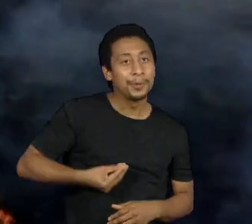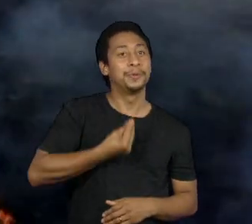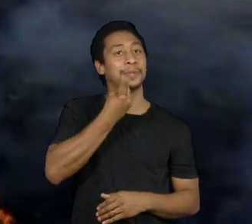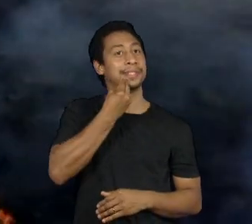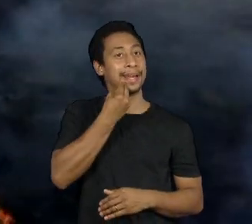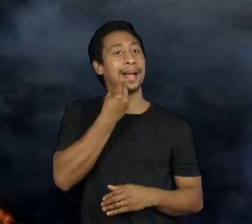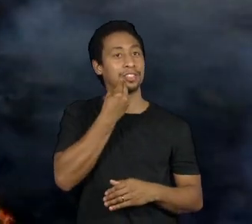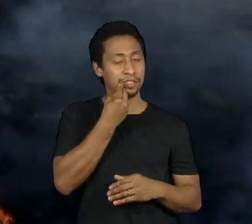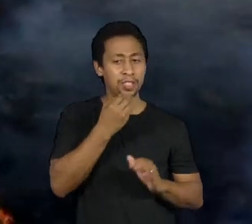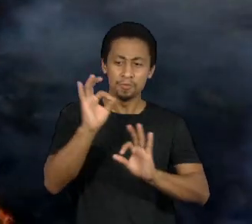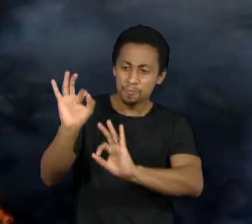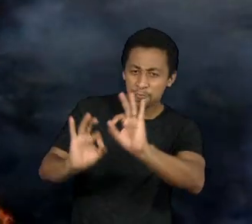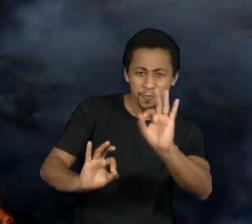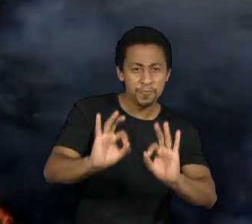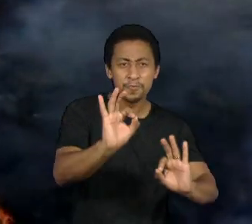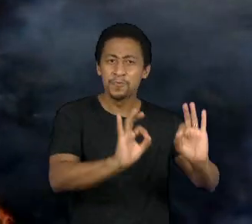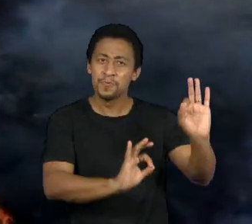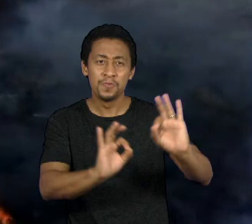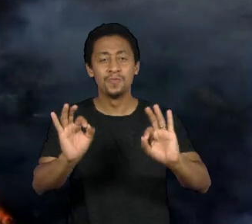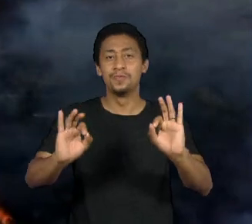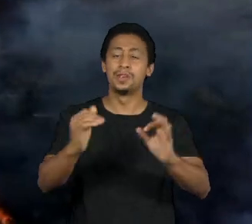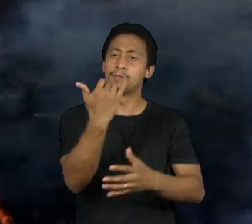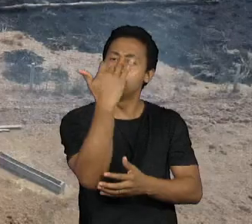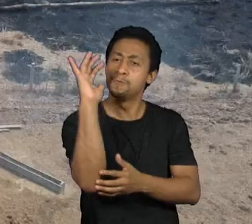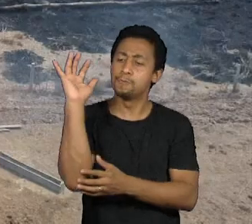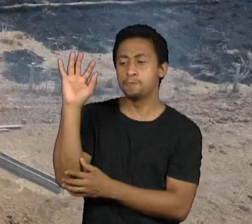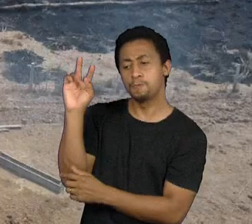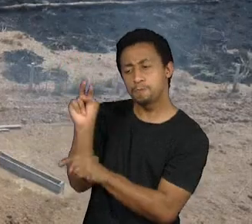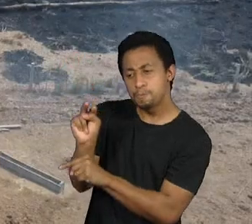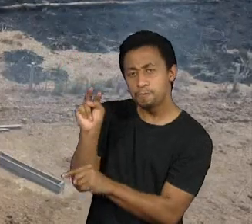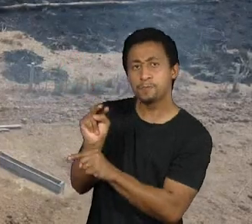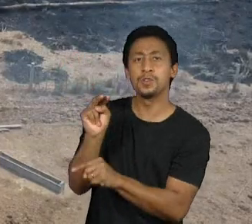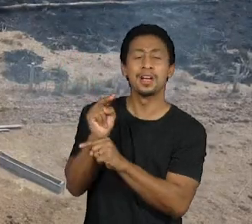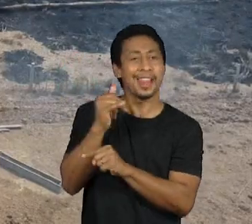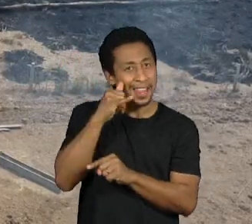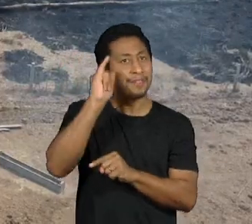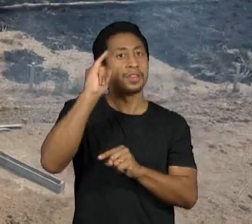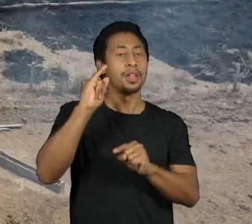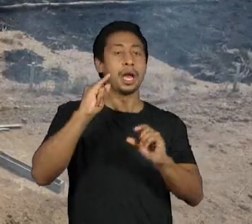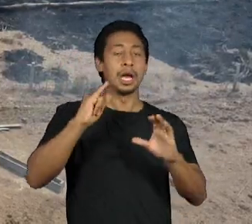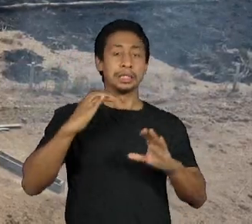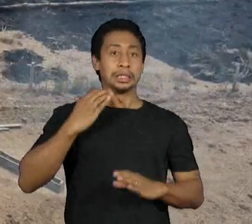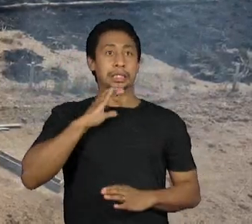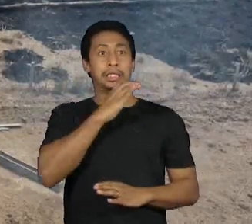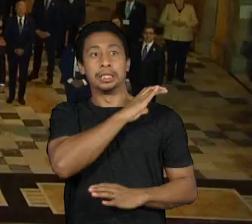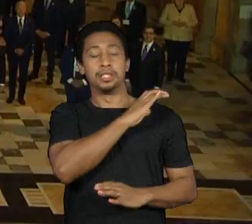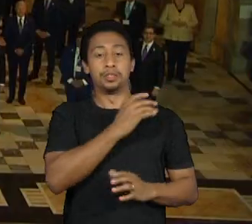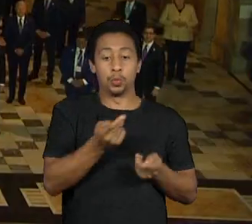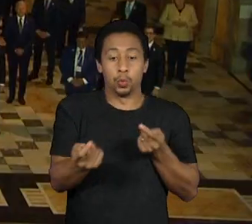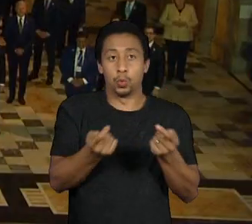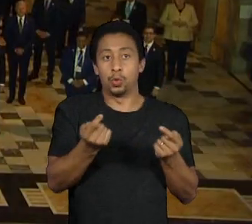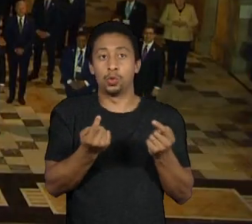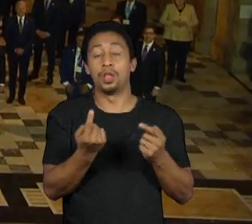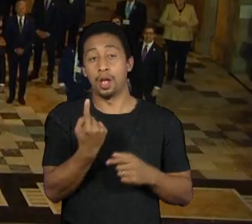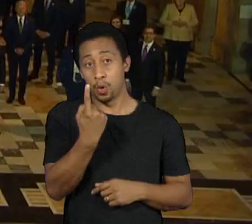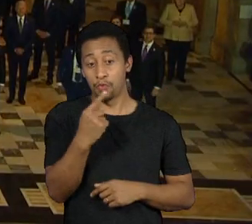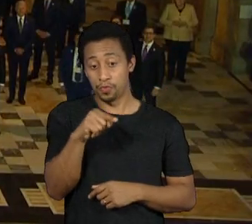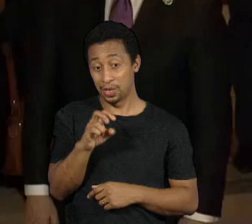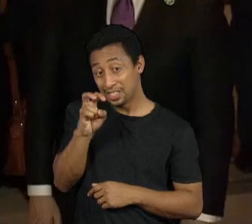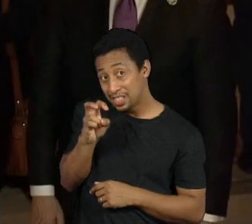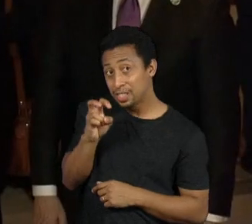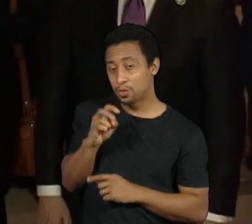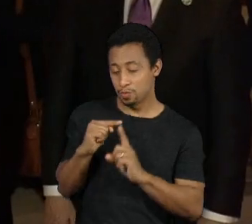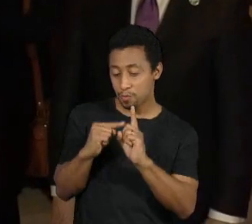história e conter a temperatura média do planeta em 1,5 graus Celsius. Mas o Acordo de